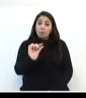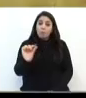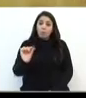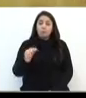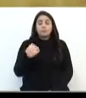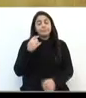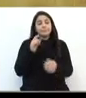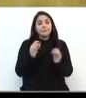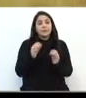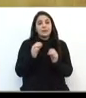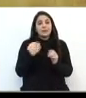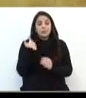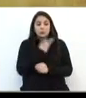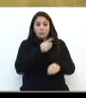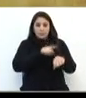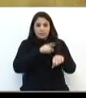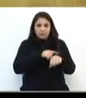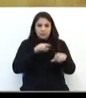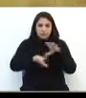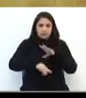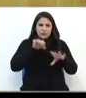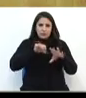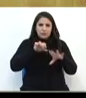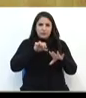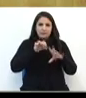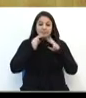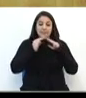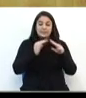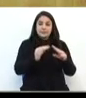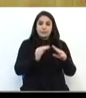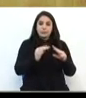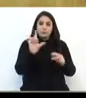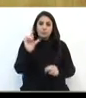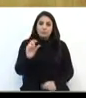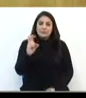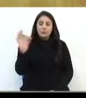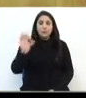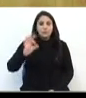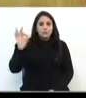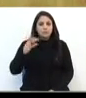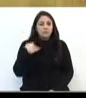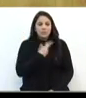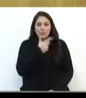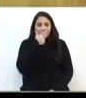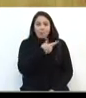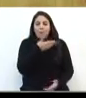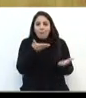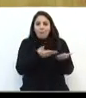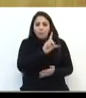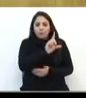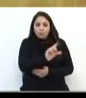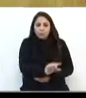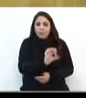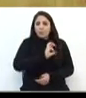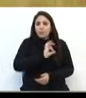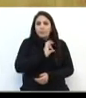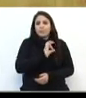nós estabelecemos essa meta de redução de 5%, nós não tínhamos esse panorama que enfrentamos agora,